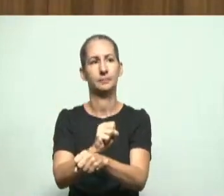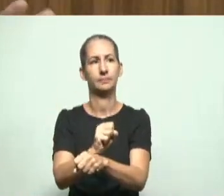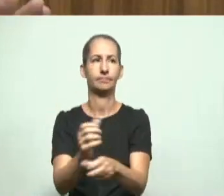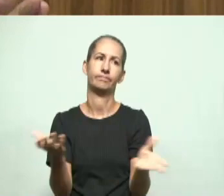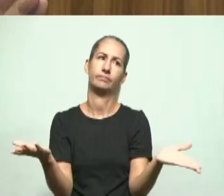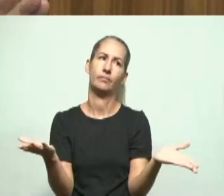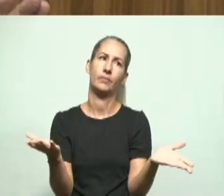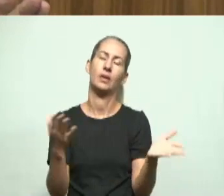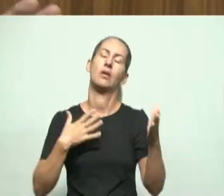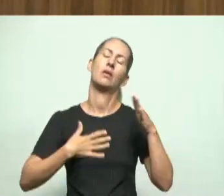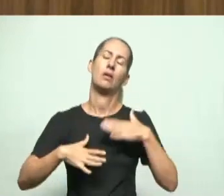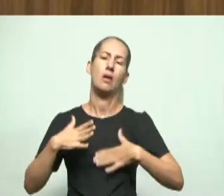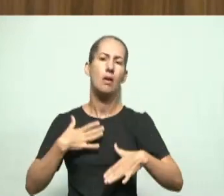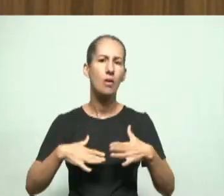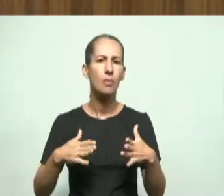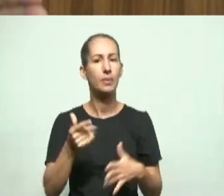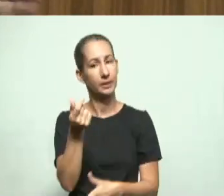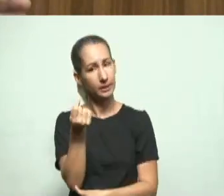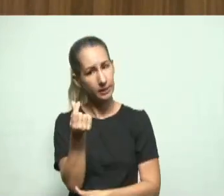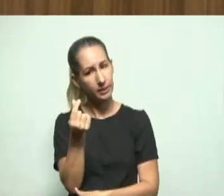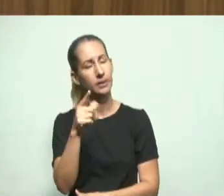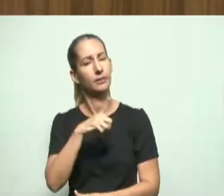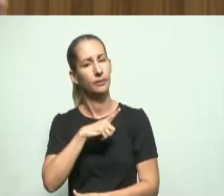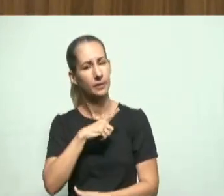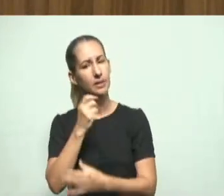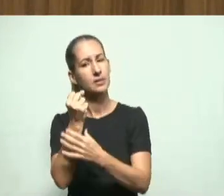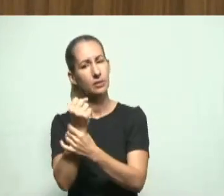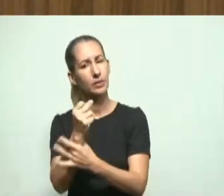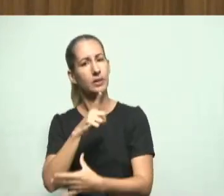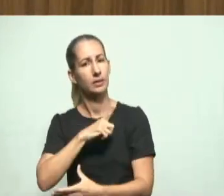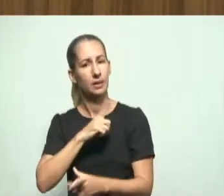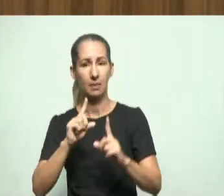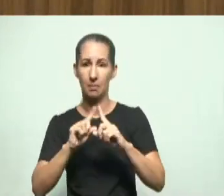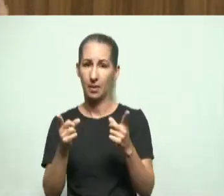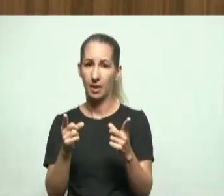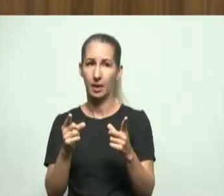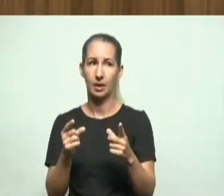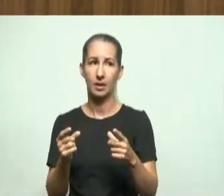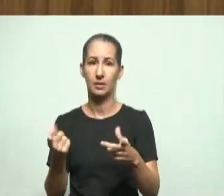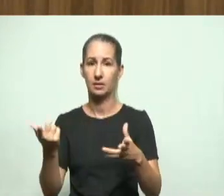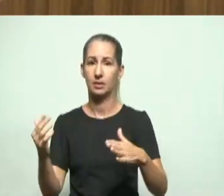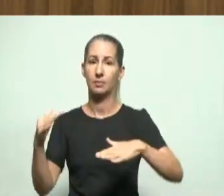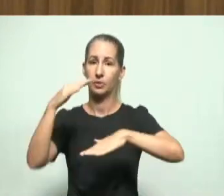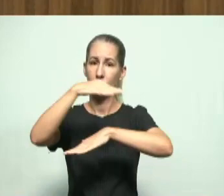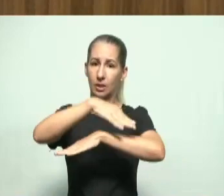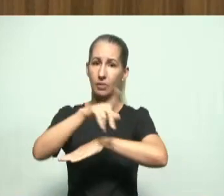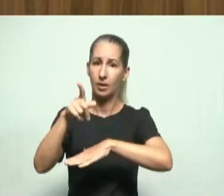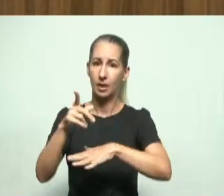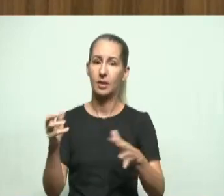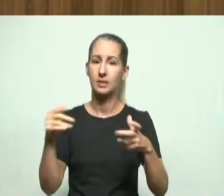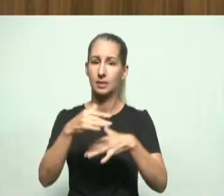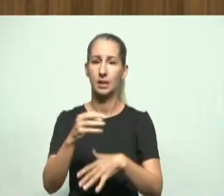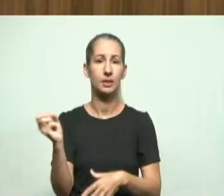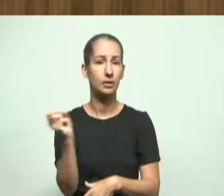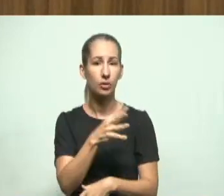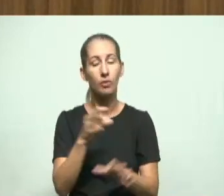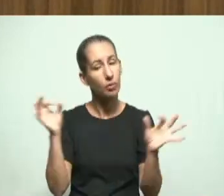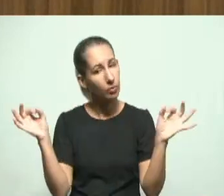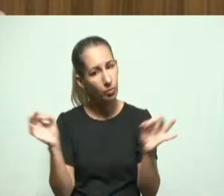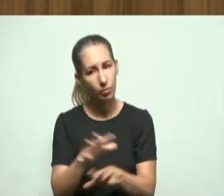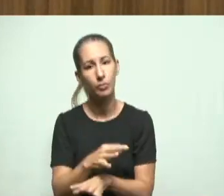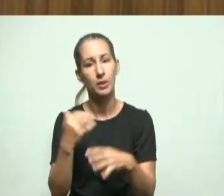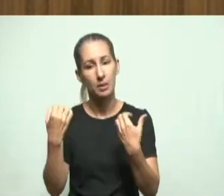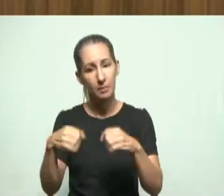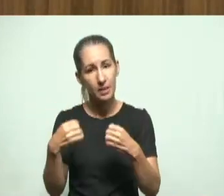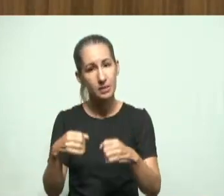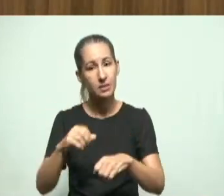Ah, tenha calma aí. Dinheiro tem, dinheiro garantido. Agora, o pontilhão Cidade Nova tem que continuar rapidamente, concluir.